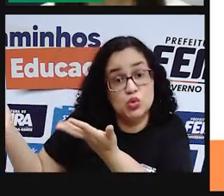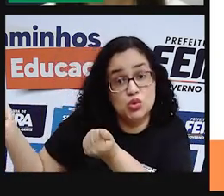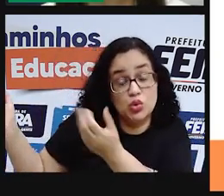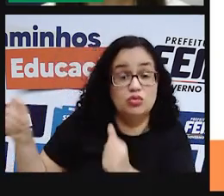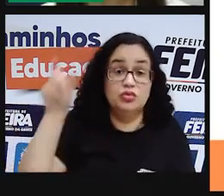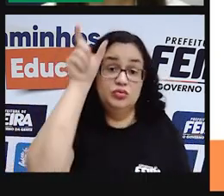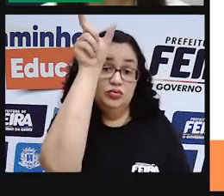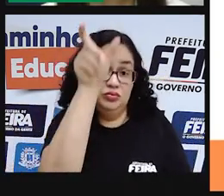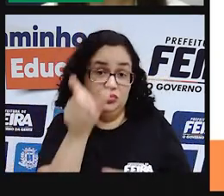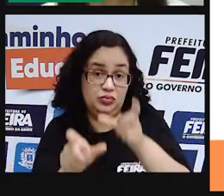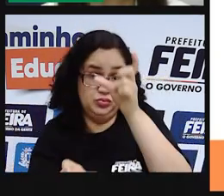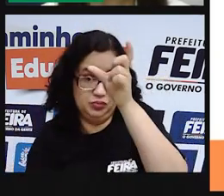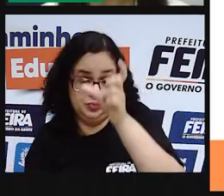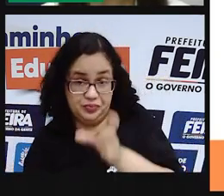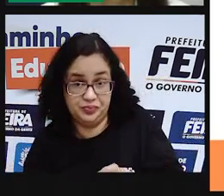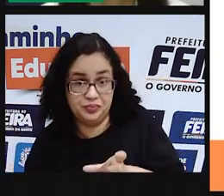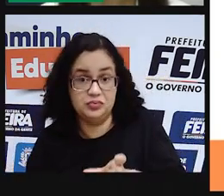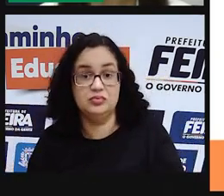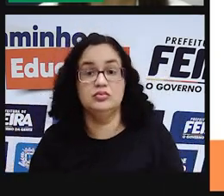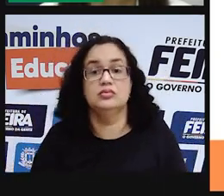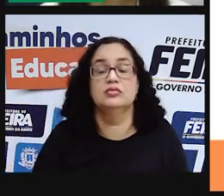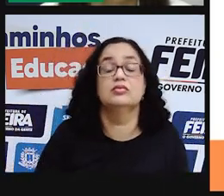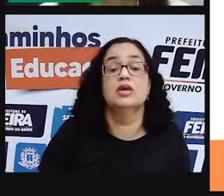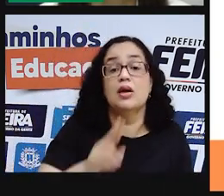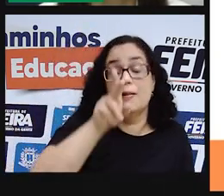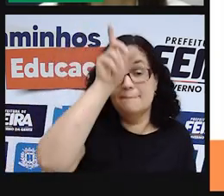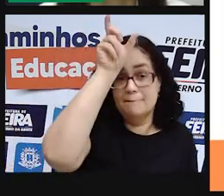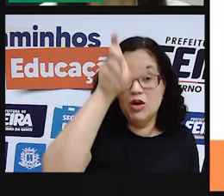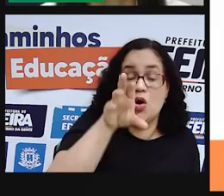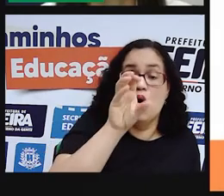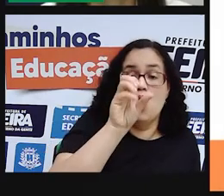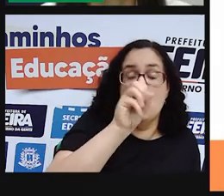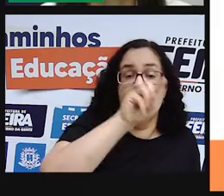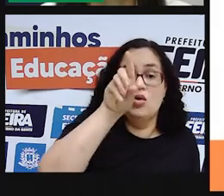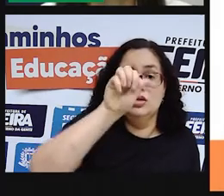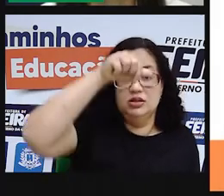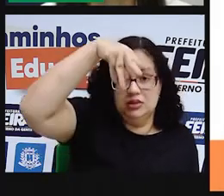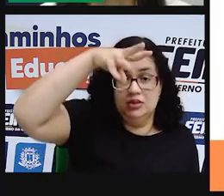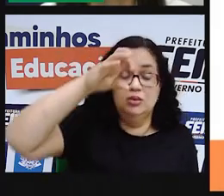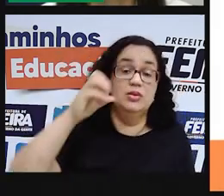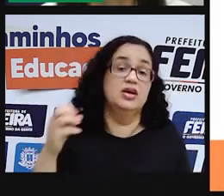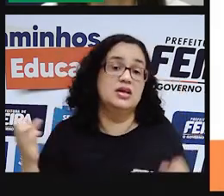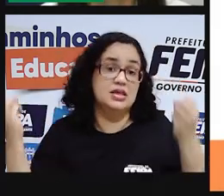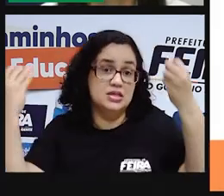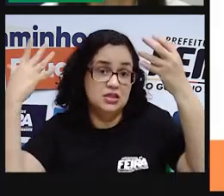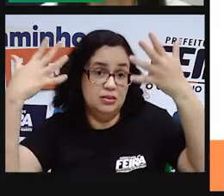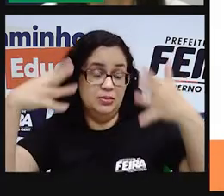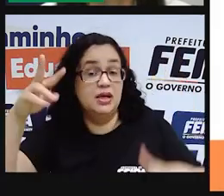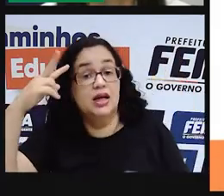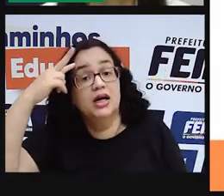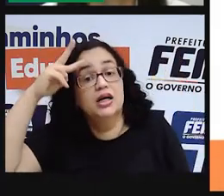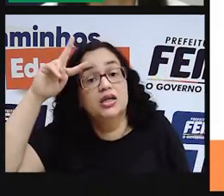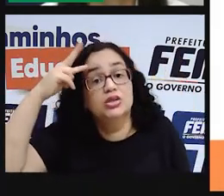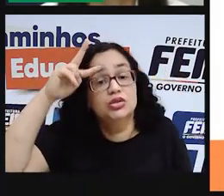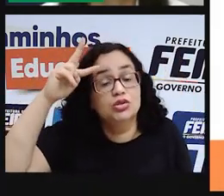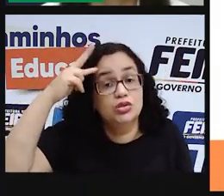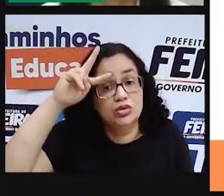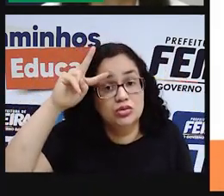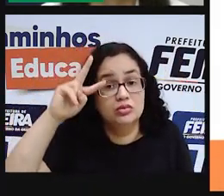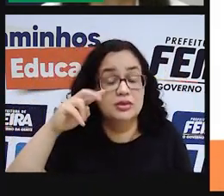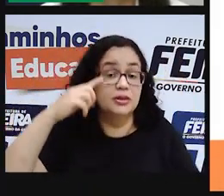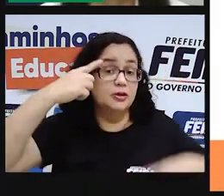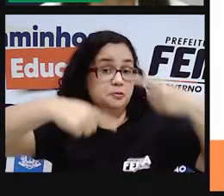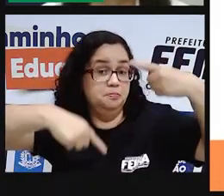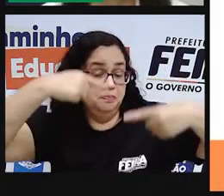personagens de Osamu Tezuka, é ágil no modo como narra a história e consegue estabelecer o ponto de